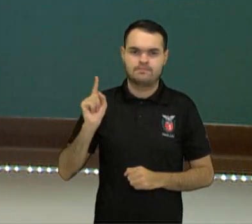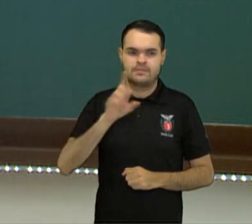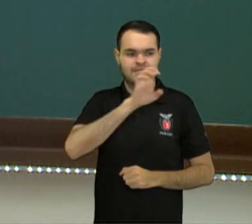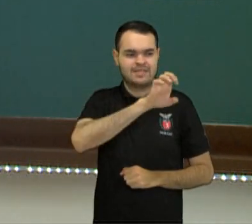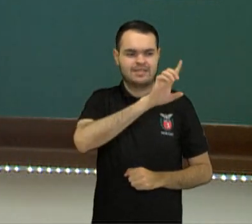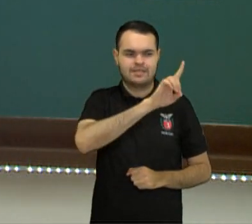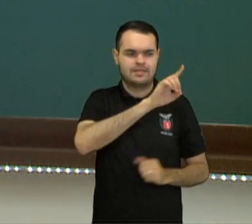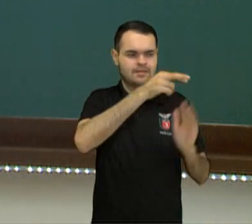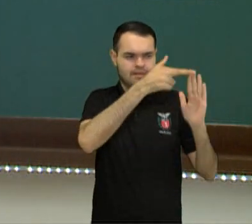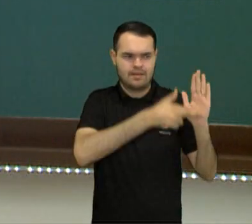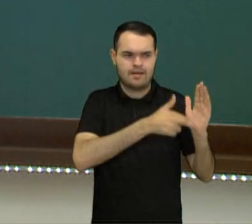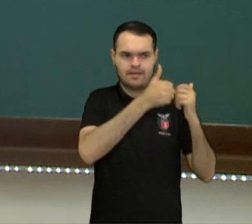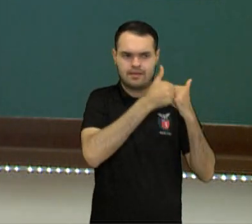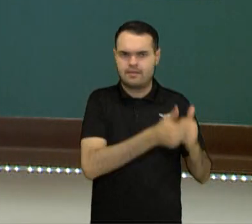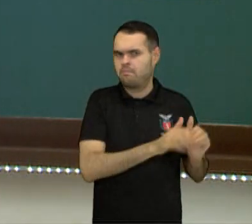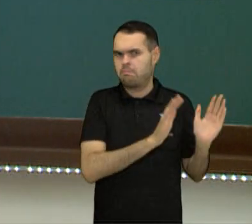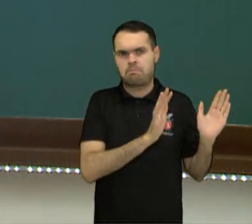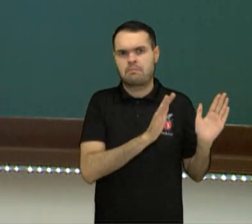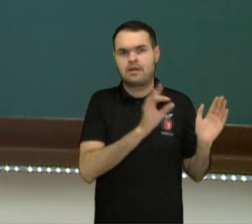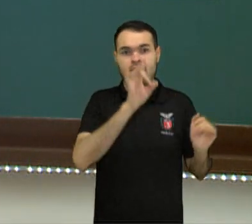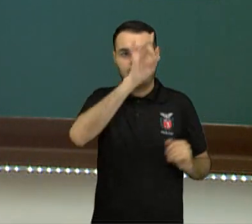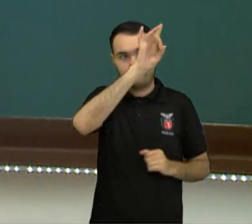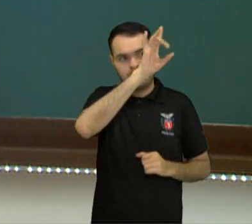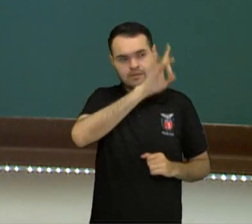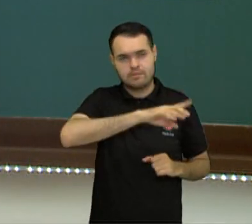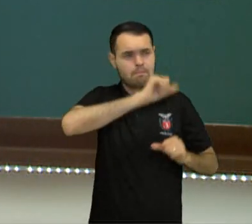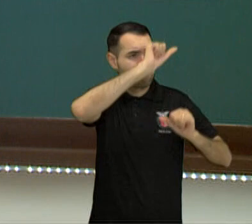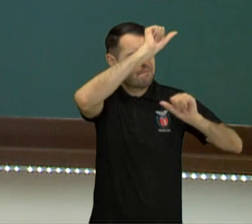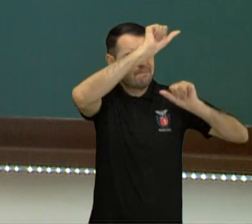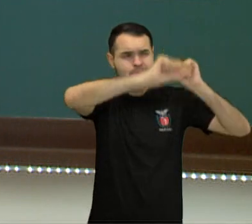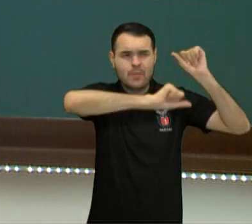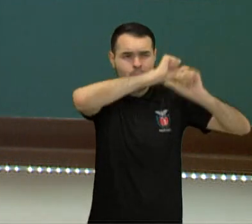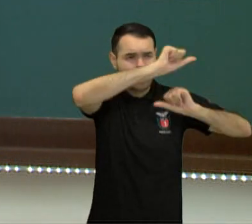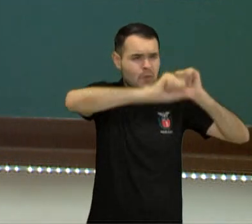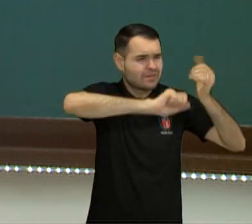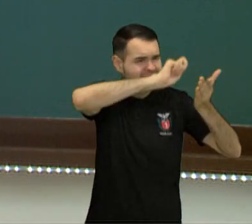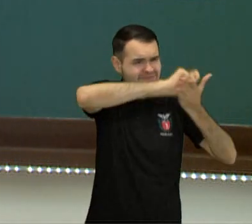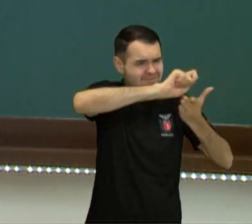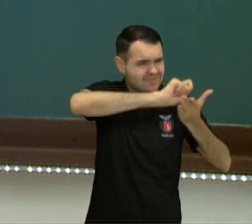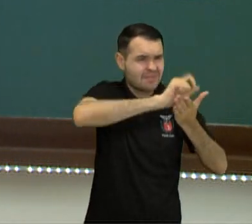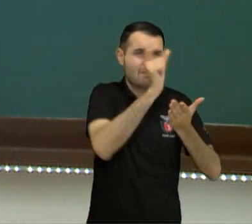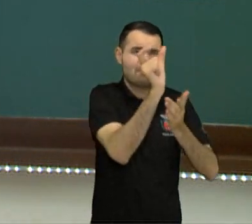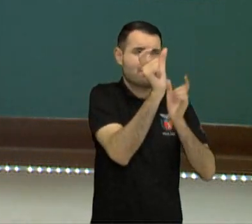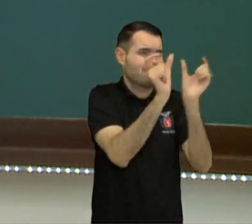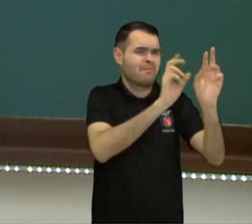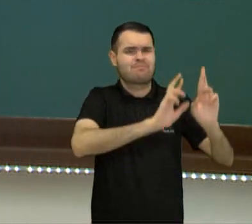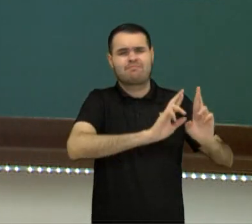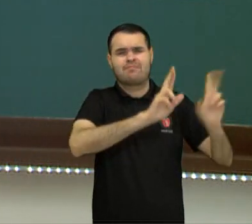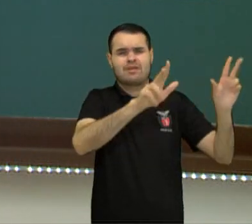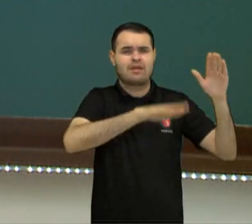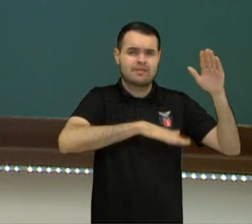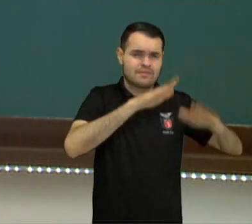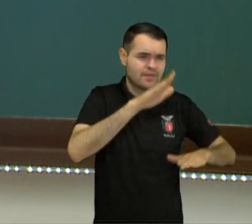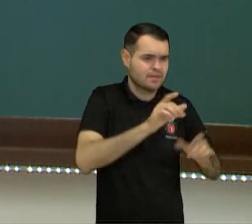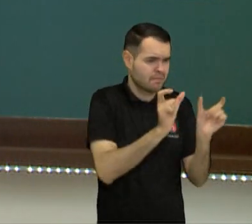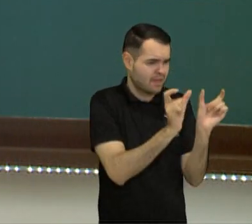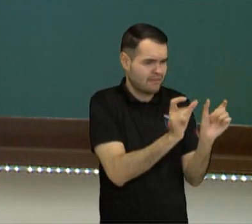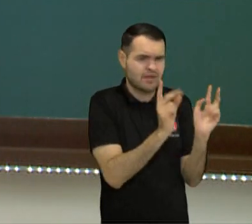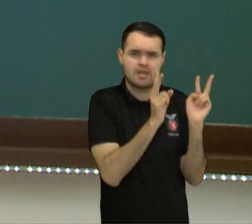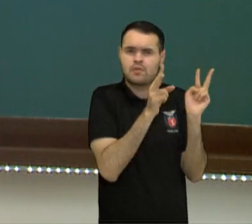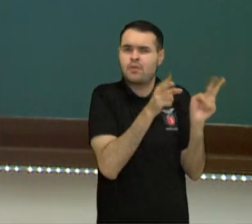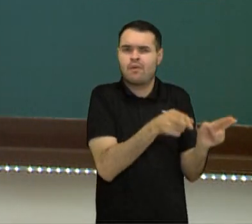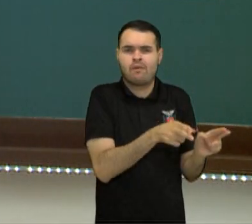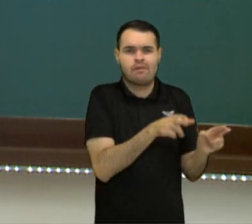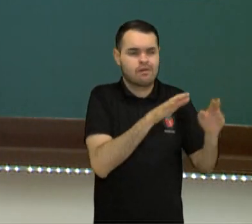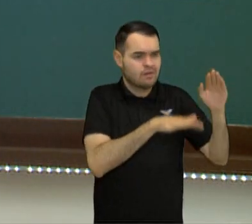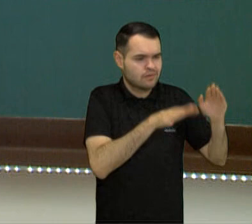ed. Cada um vai ter o seu. Pode ser que ele mude completamente na ortografia, pode ser que seja idêntico, tá? Pode ser que mude uma